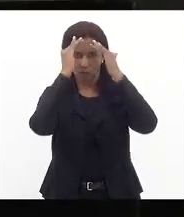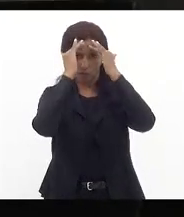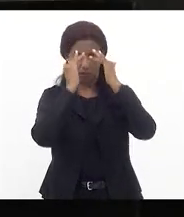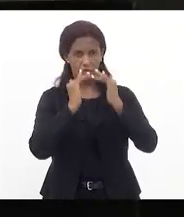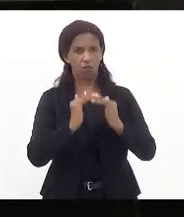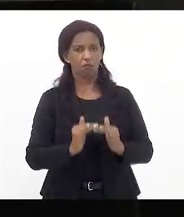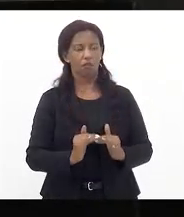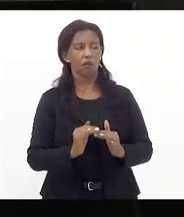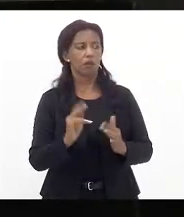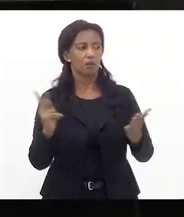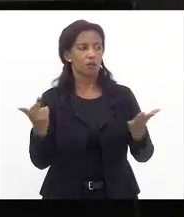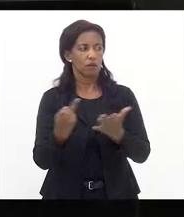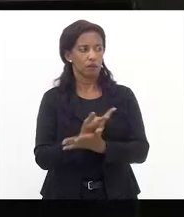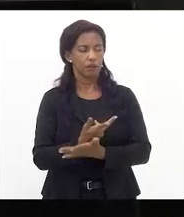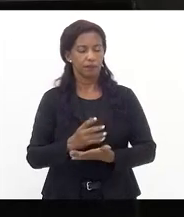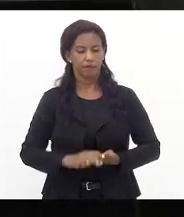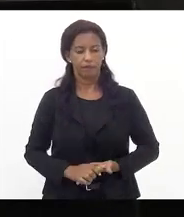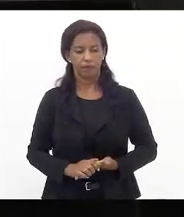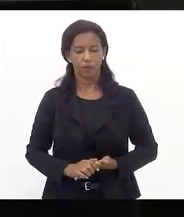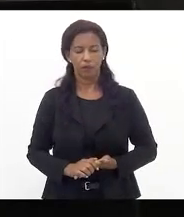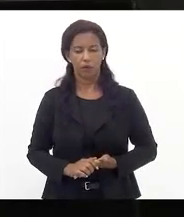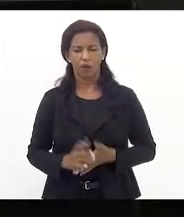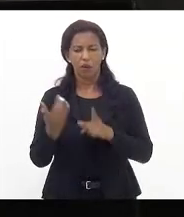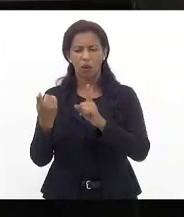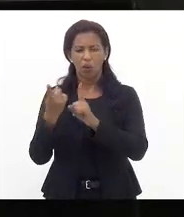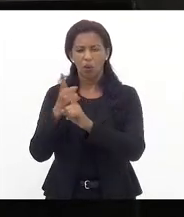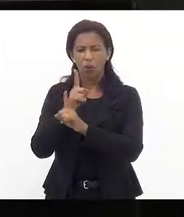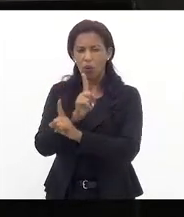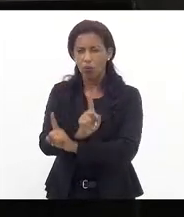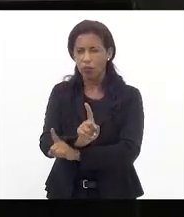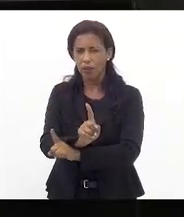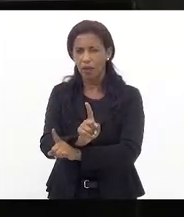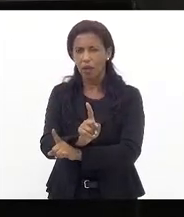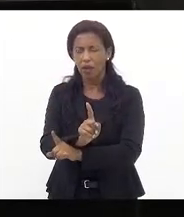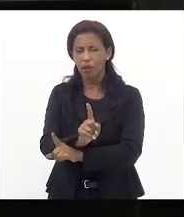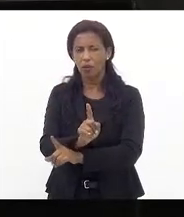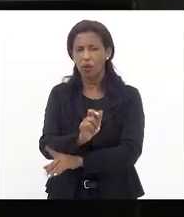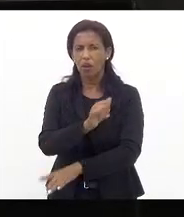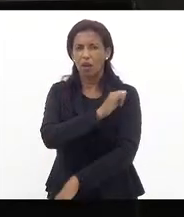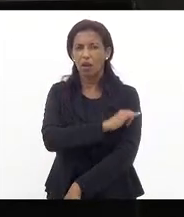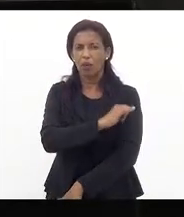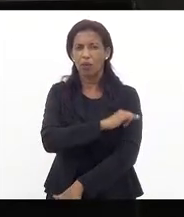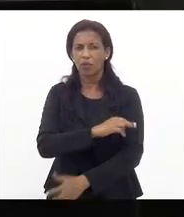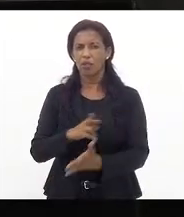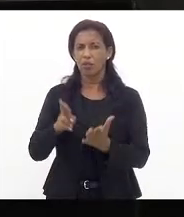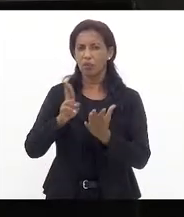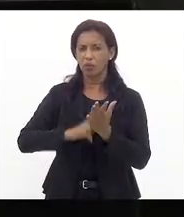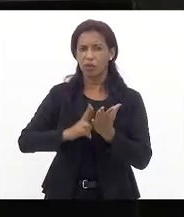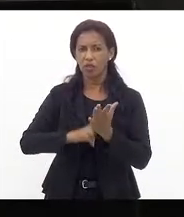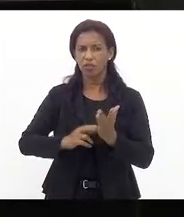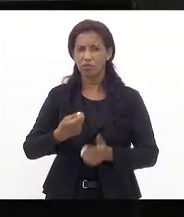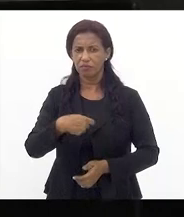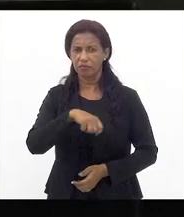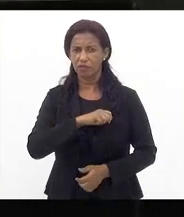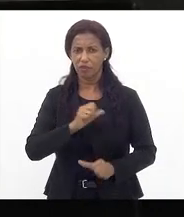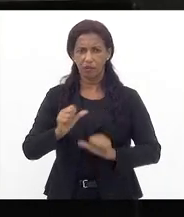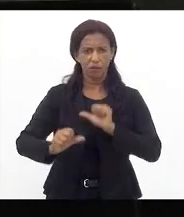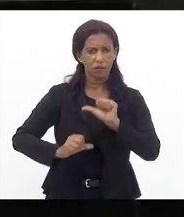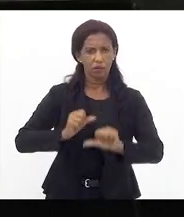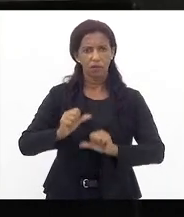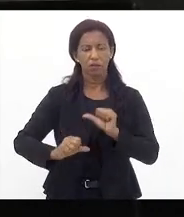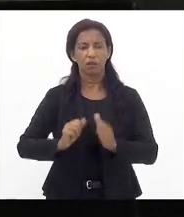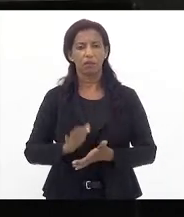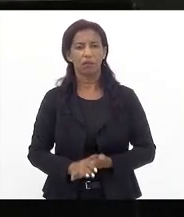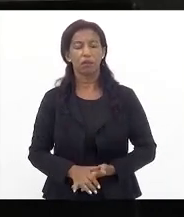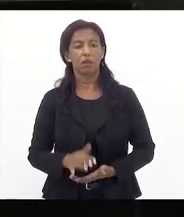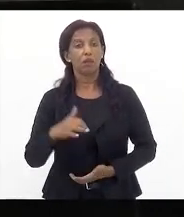respeitoso que isso aconteça, contrários à adesão do Rio de Janeiro ao regime de recuperação fiscal. E